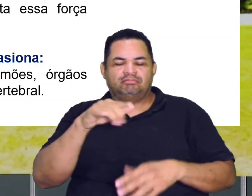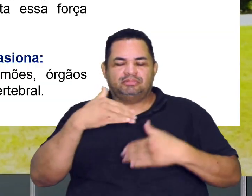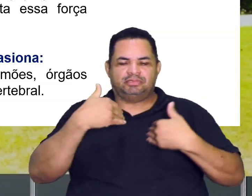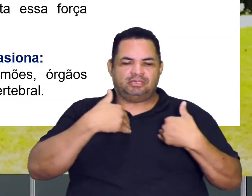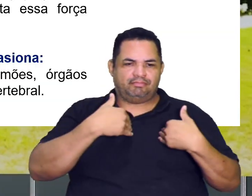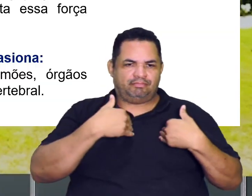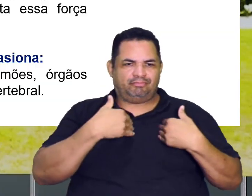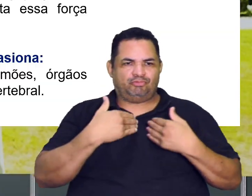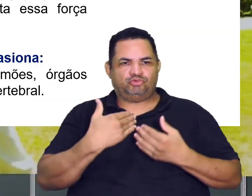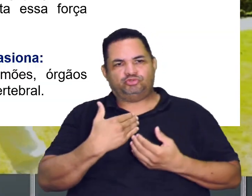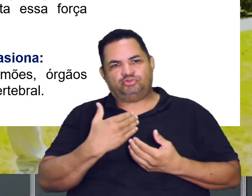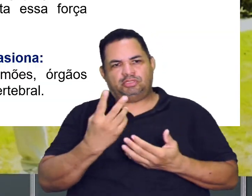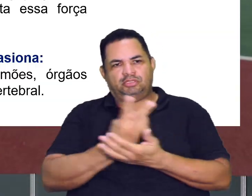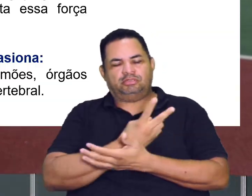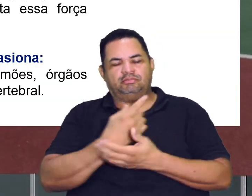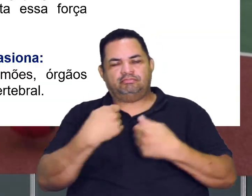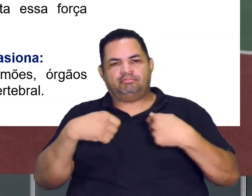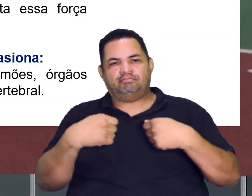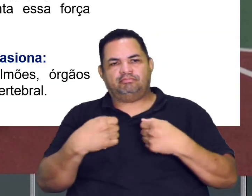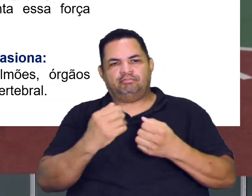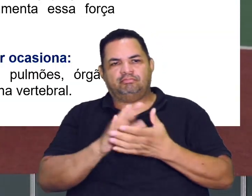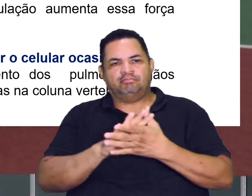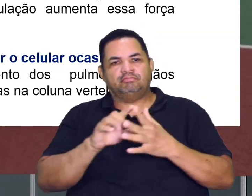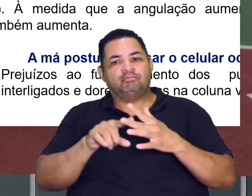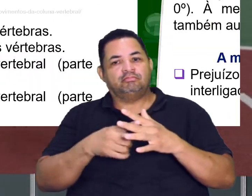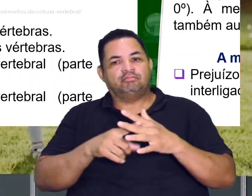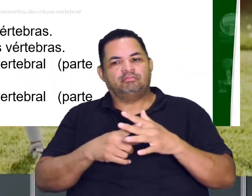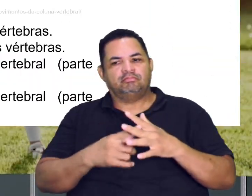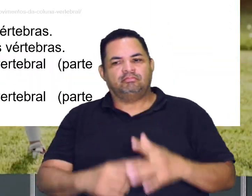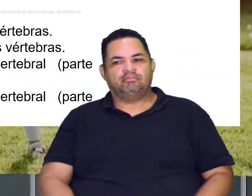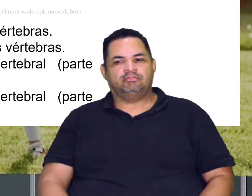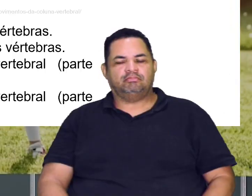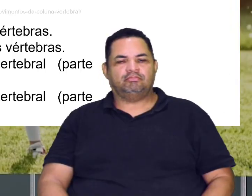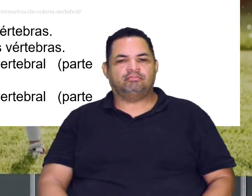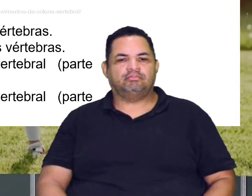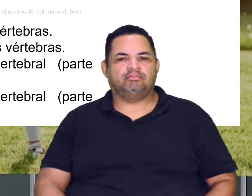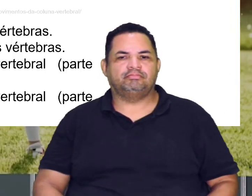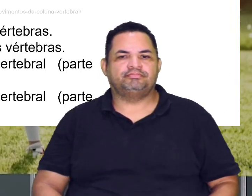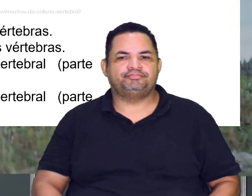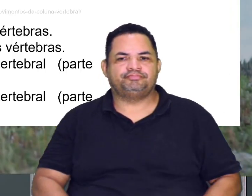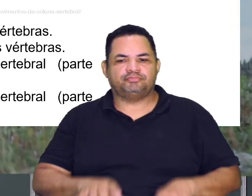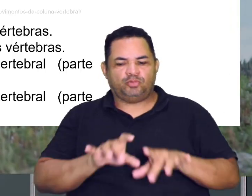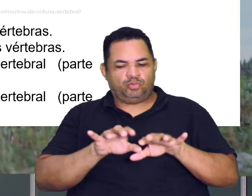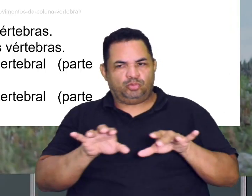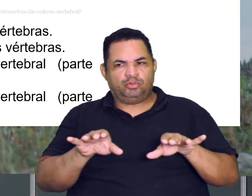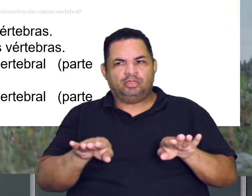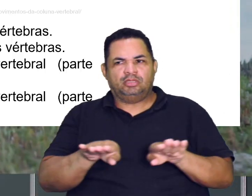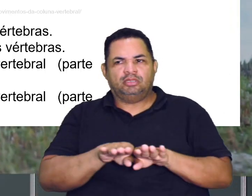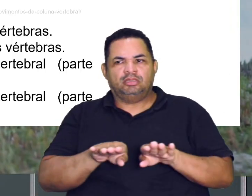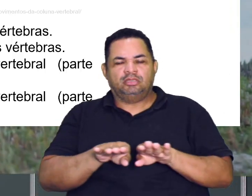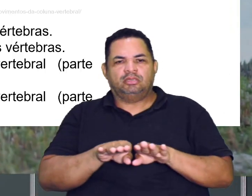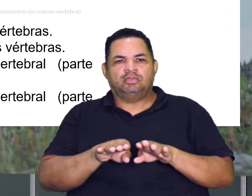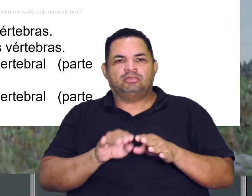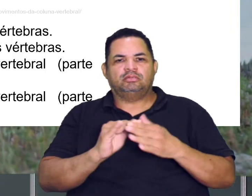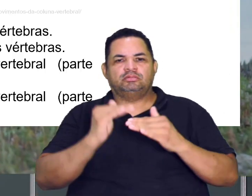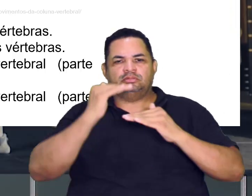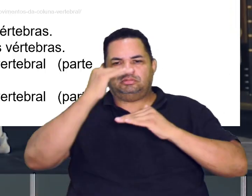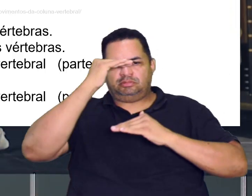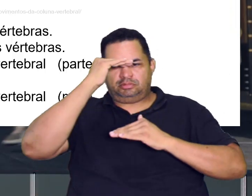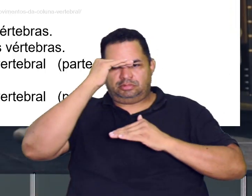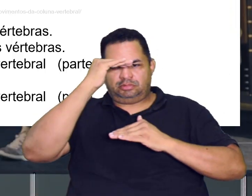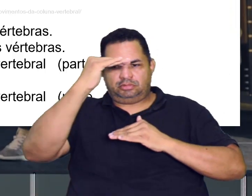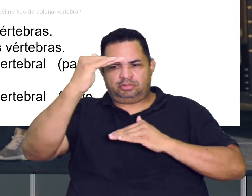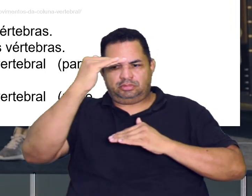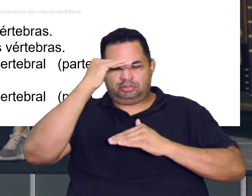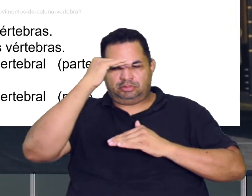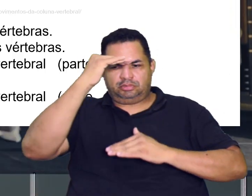má postura, tá? Então é preciso fazer essa correção. E aí o computador pode ficar também a tela ao nível